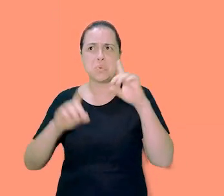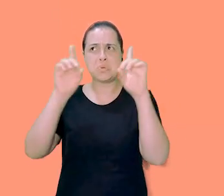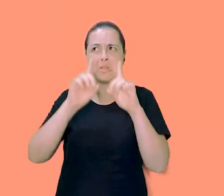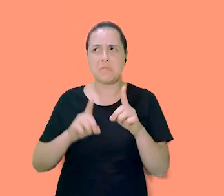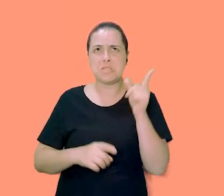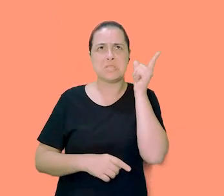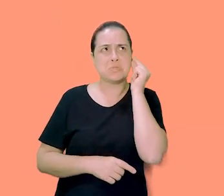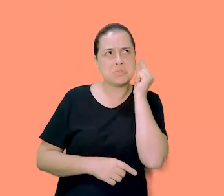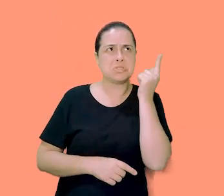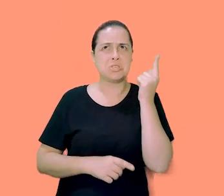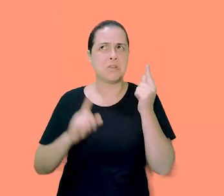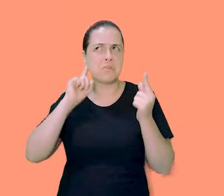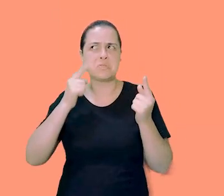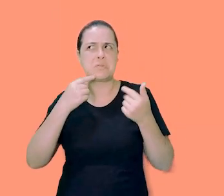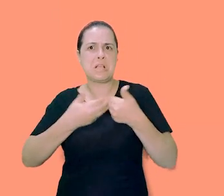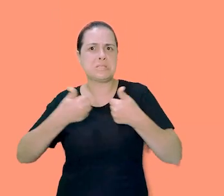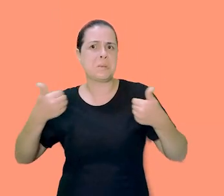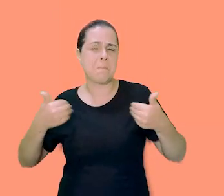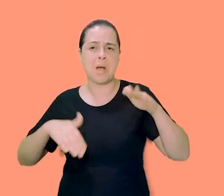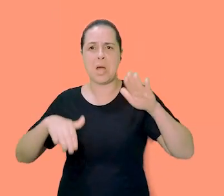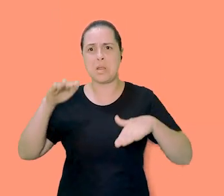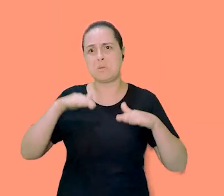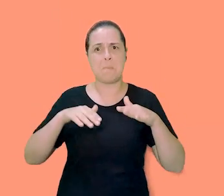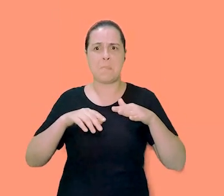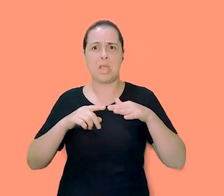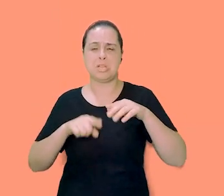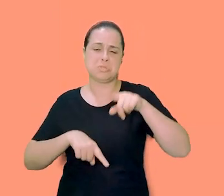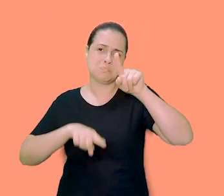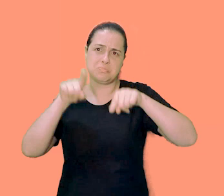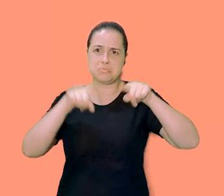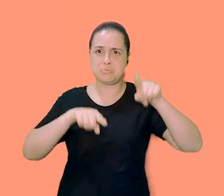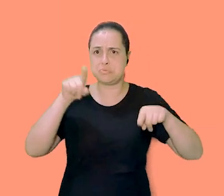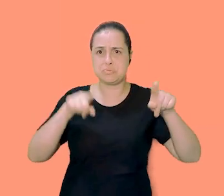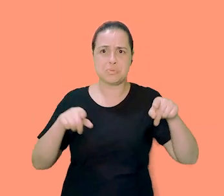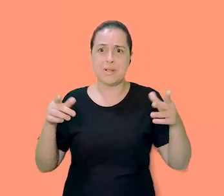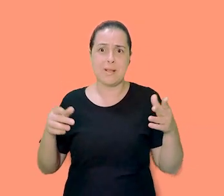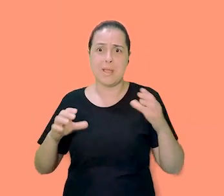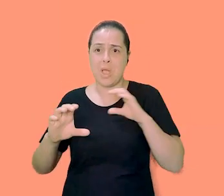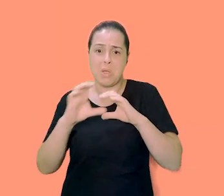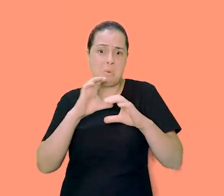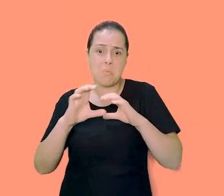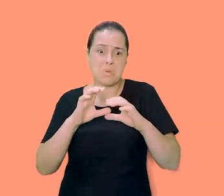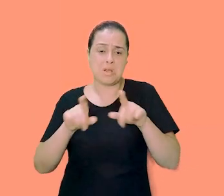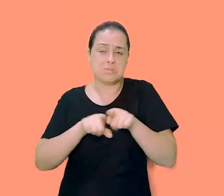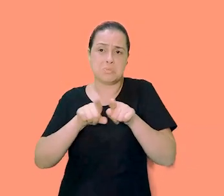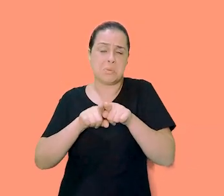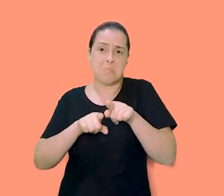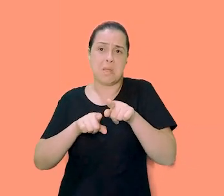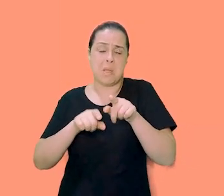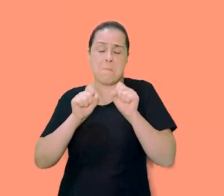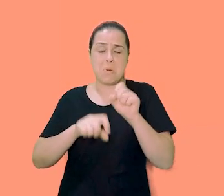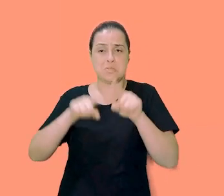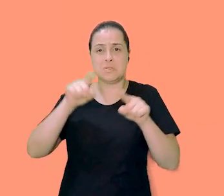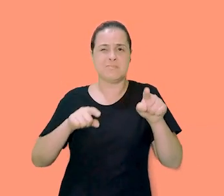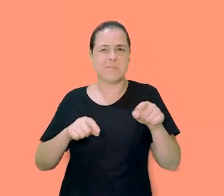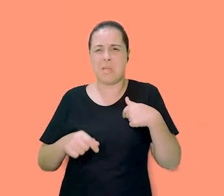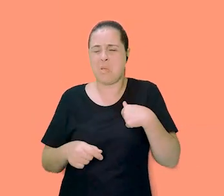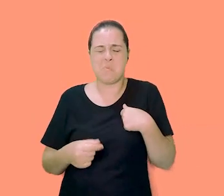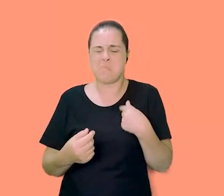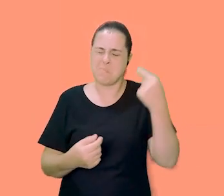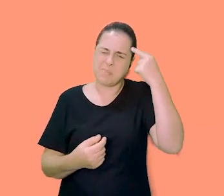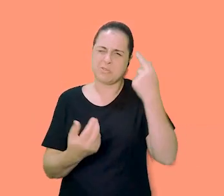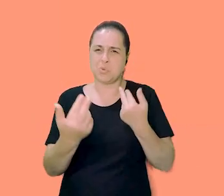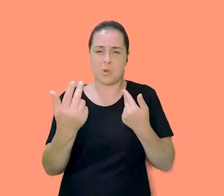separa a deficiência auditiva e a surdez conforme o grau e conforme a comunicação da pessoa, mas para mim realmente são sinônimos. Eu sou o que chamam